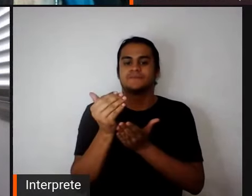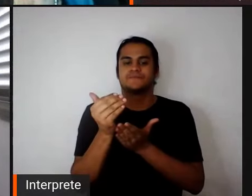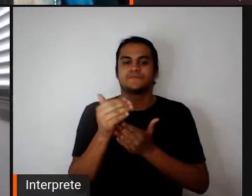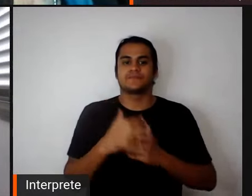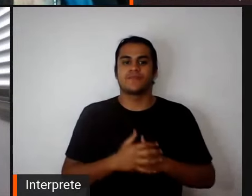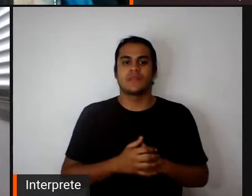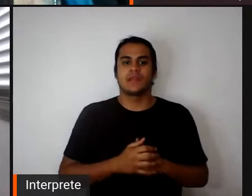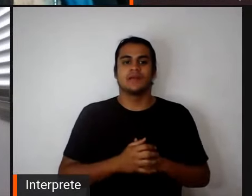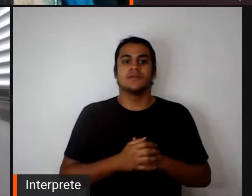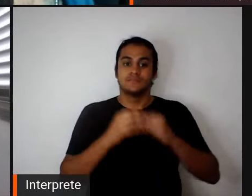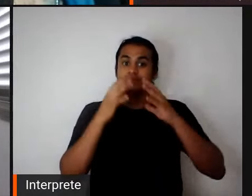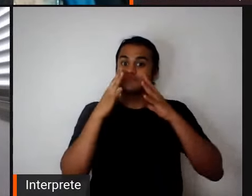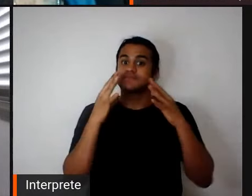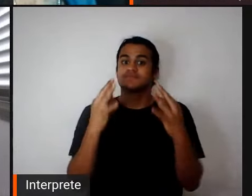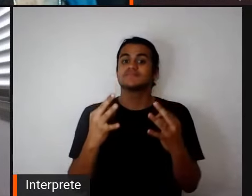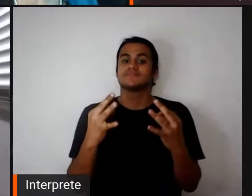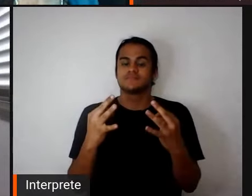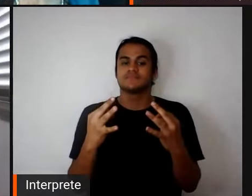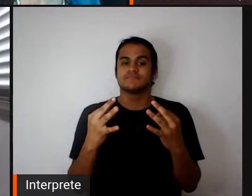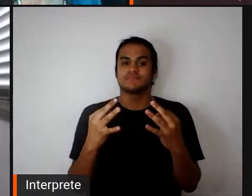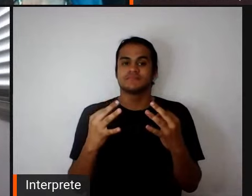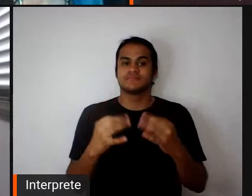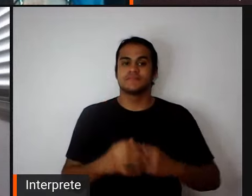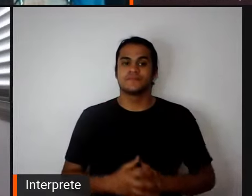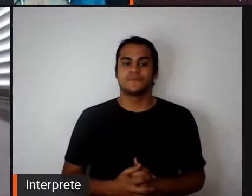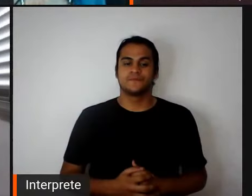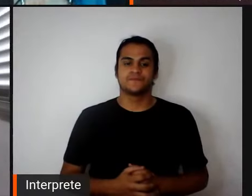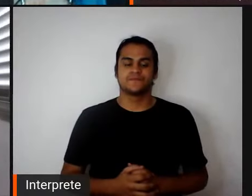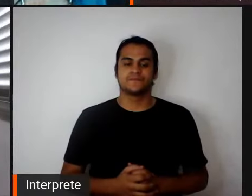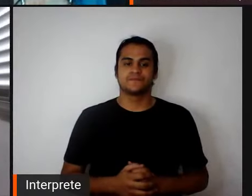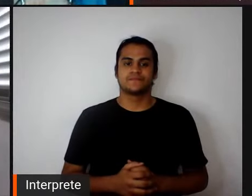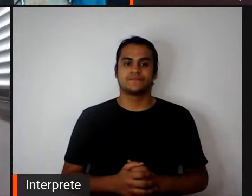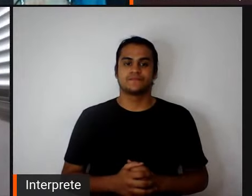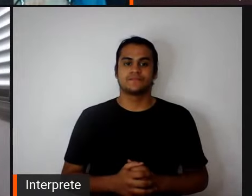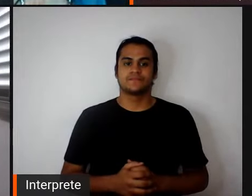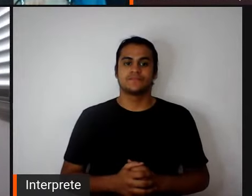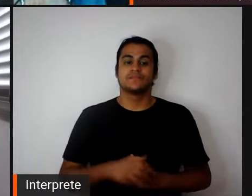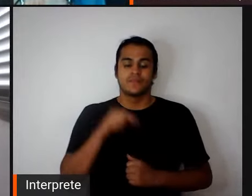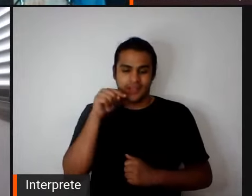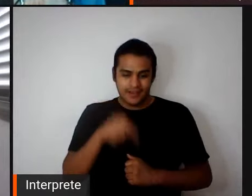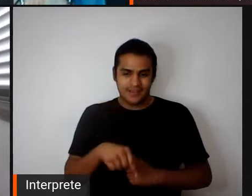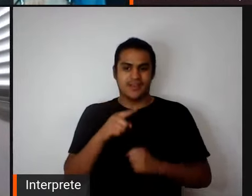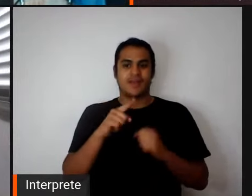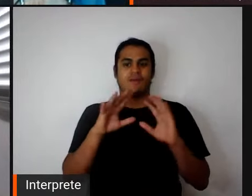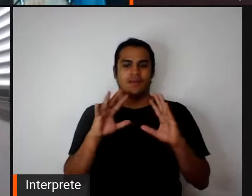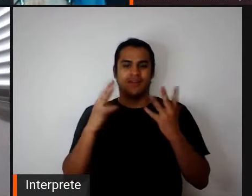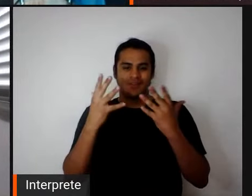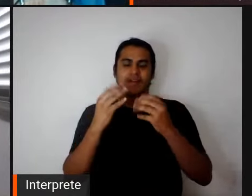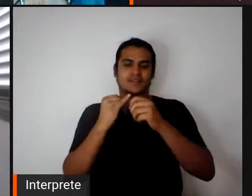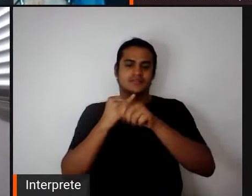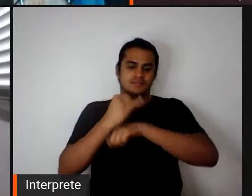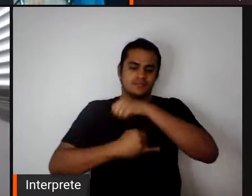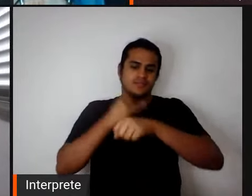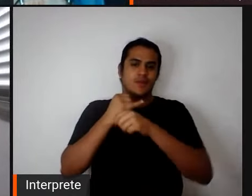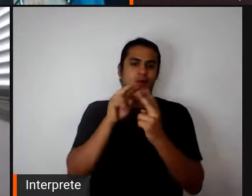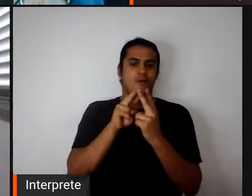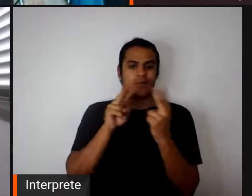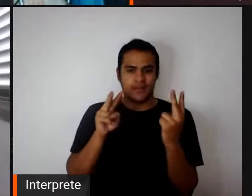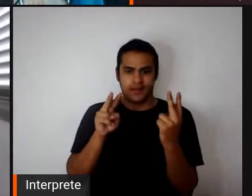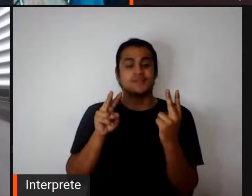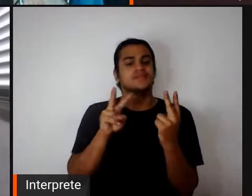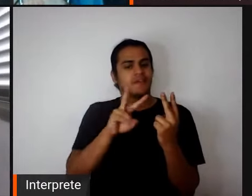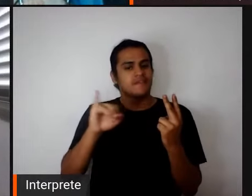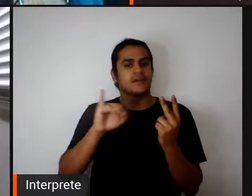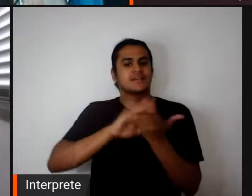atentar para o fato de que essa é uma conversa, um evento online que conta com tradução em Libras. Né? Nós teremos